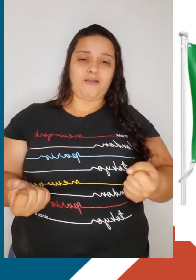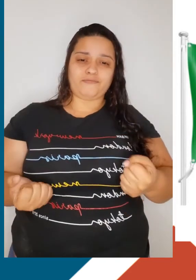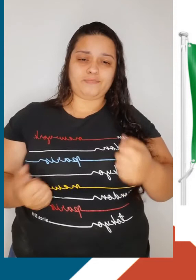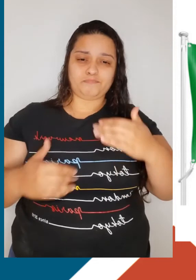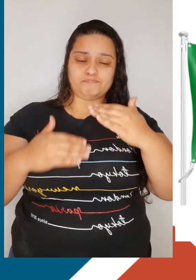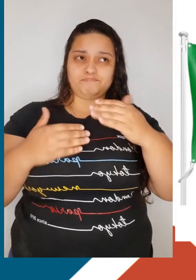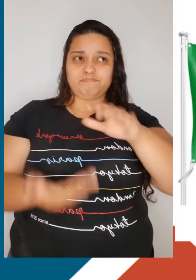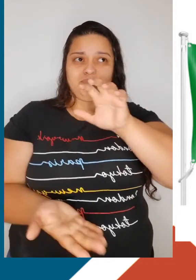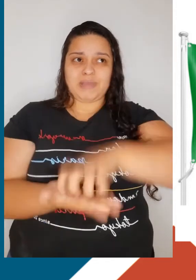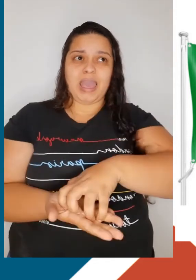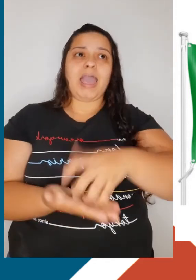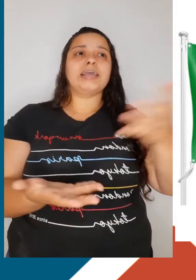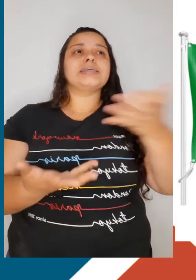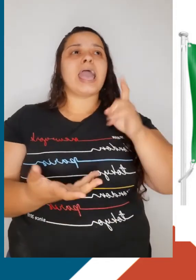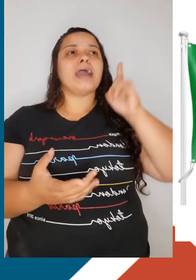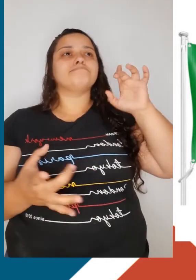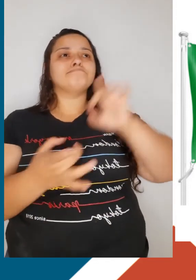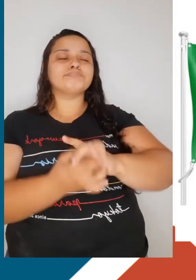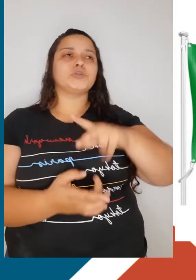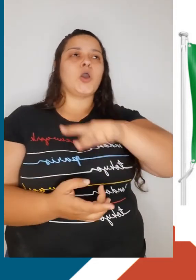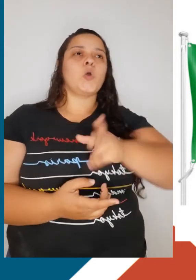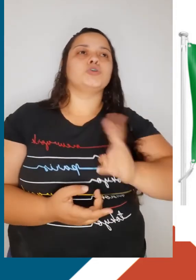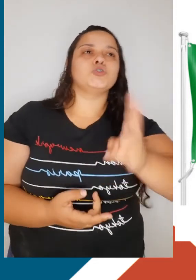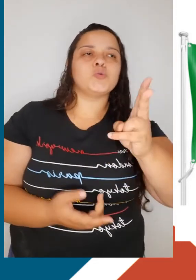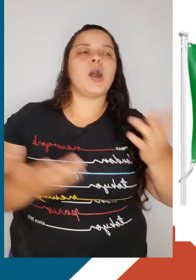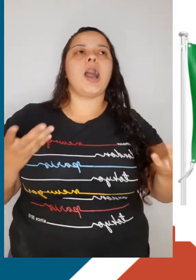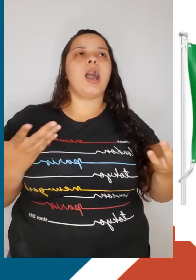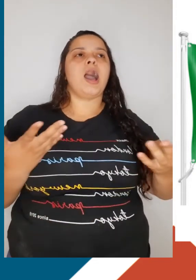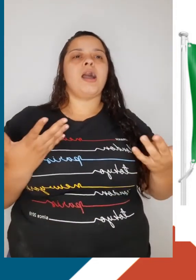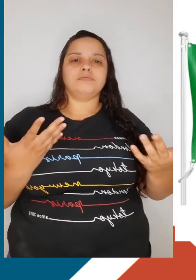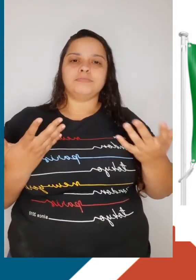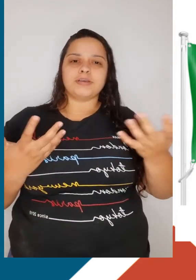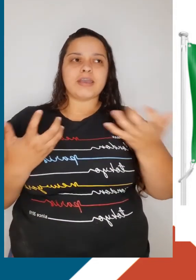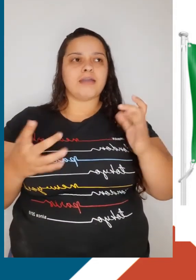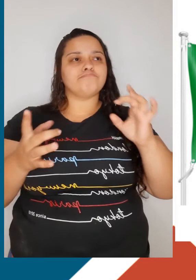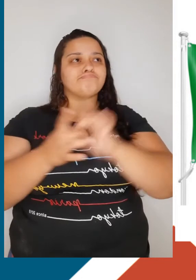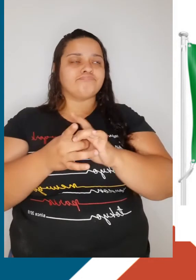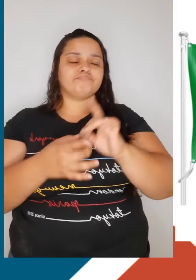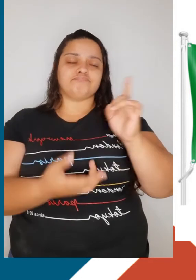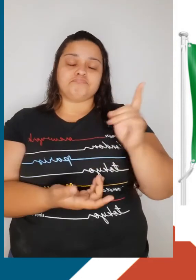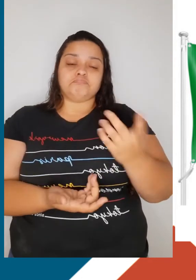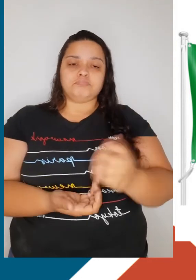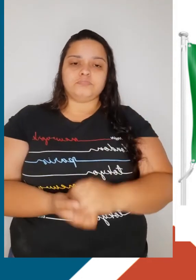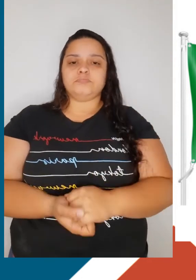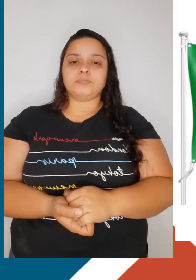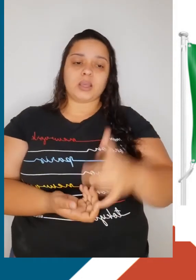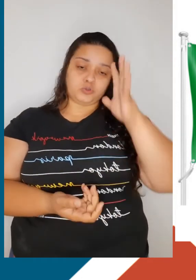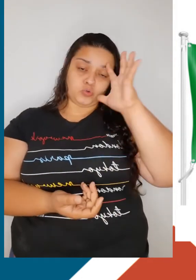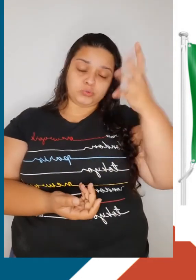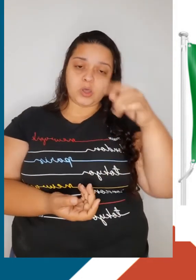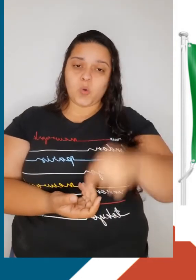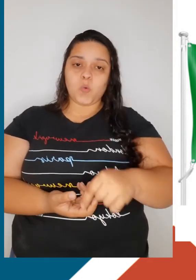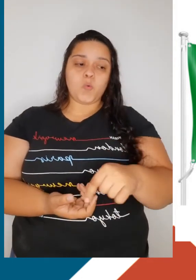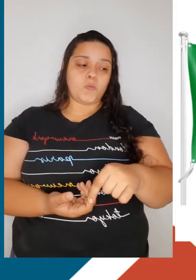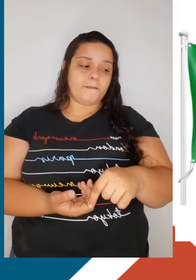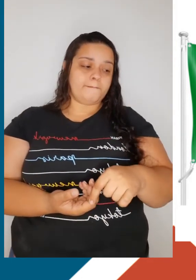projeto centralizador do Rio de Janeiro, que defendiam o federalismo e também tinham ligações com a corte de Portugal.